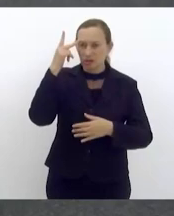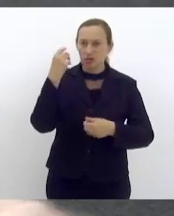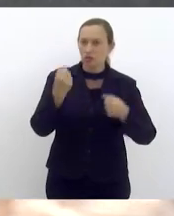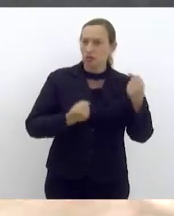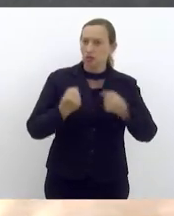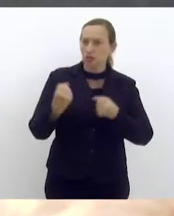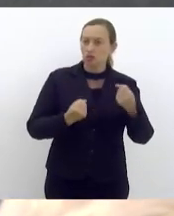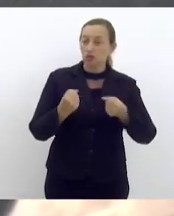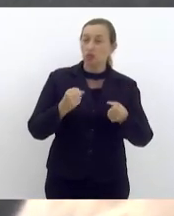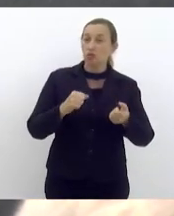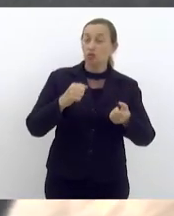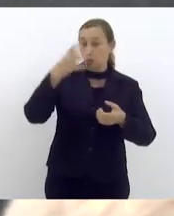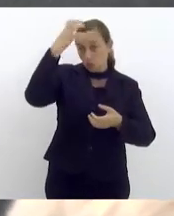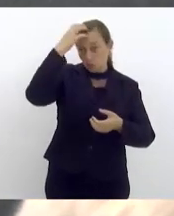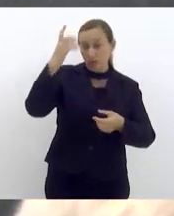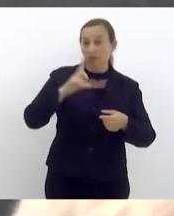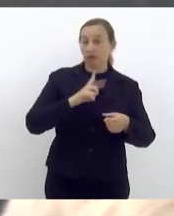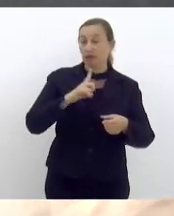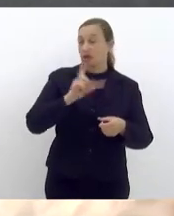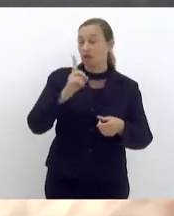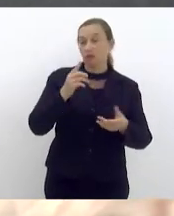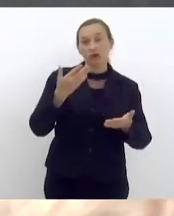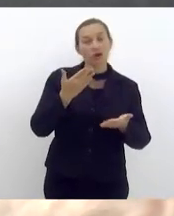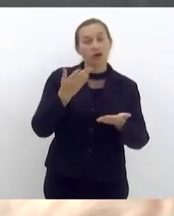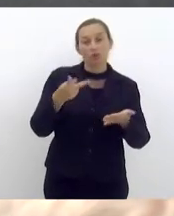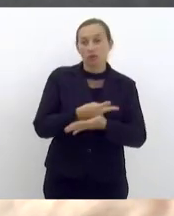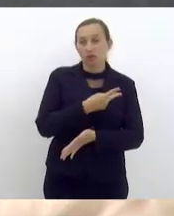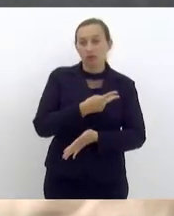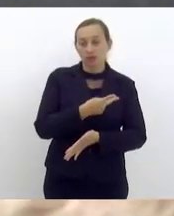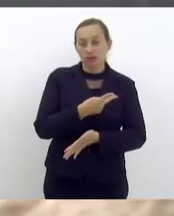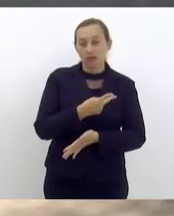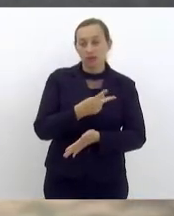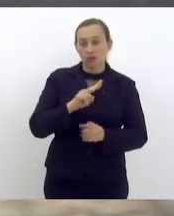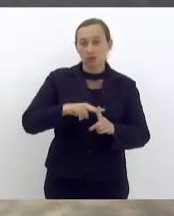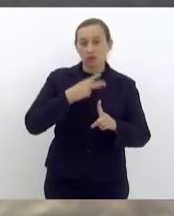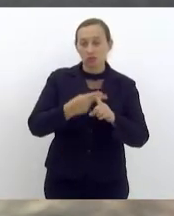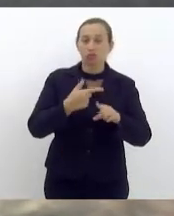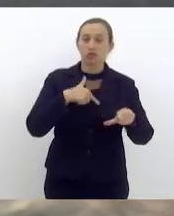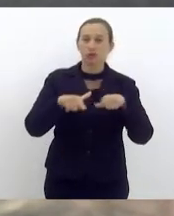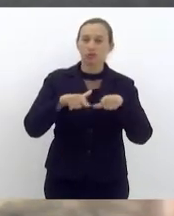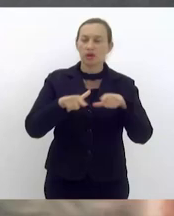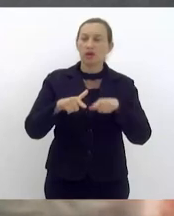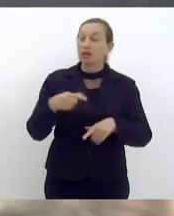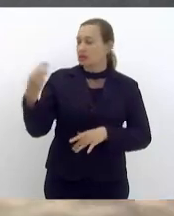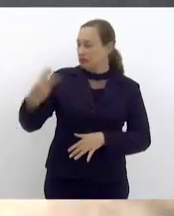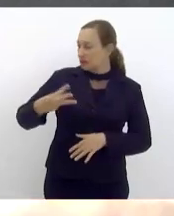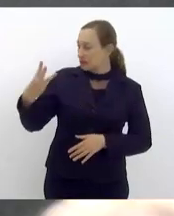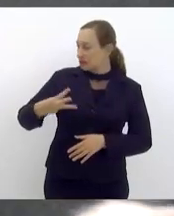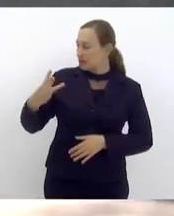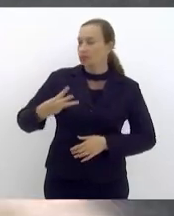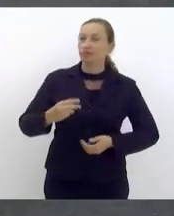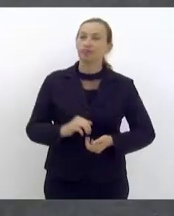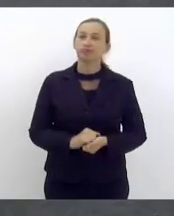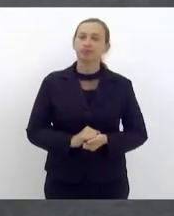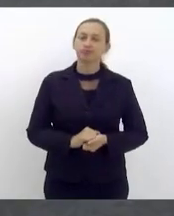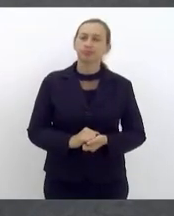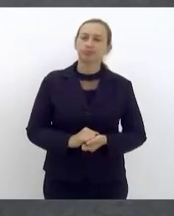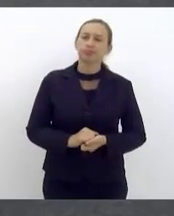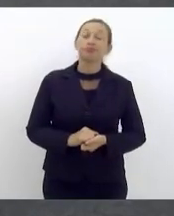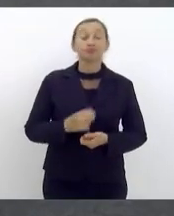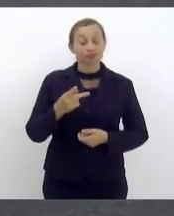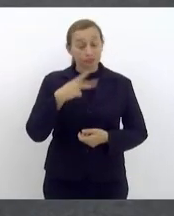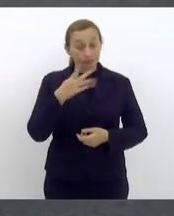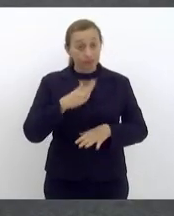ali uma punição o que não acontece no caso desta dupla função terceiro aspecto que eu vou